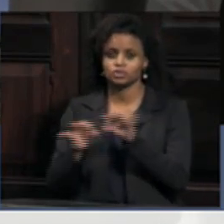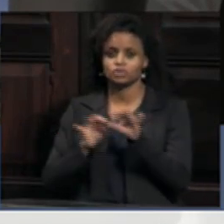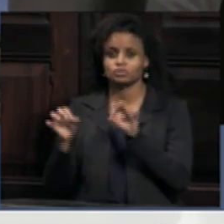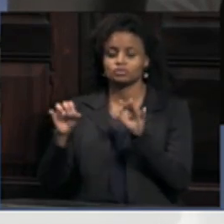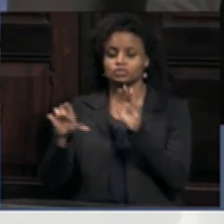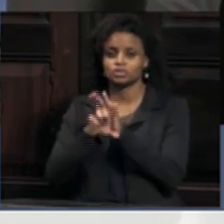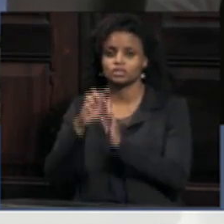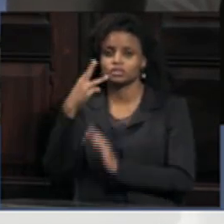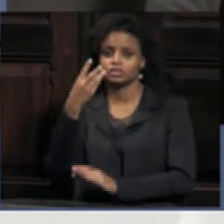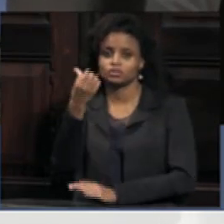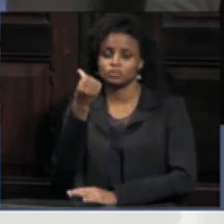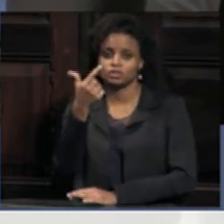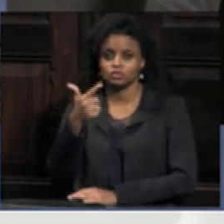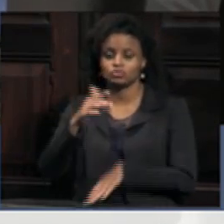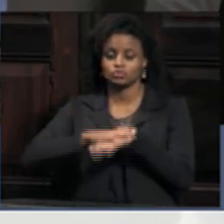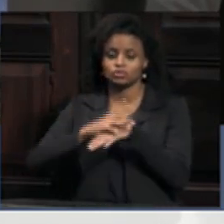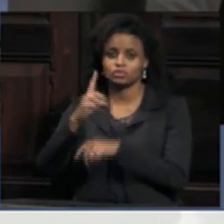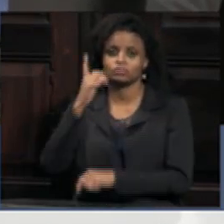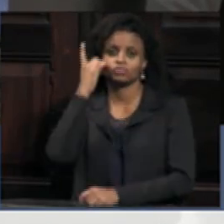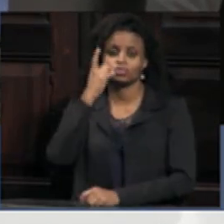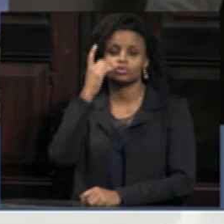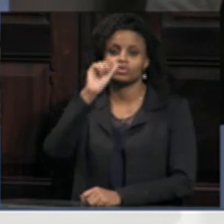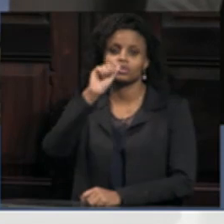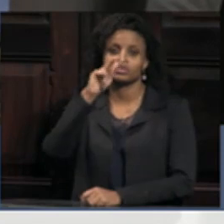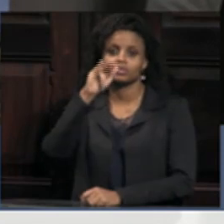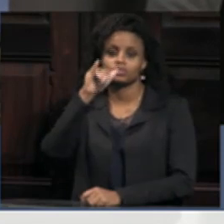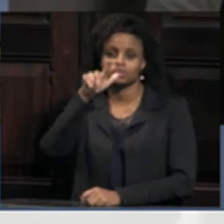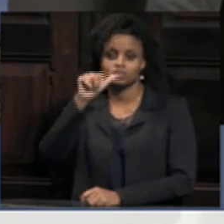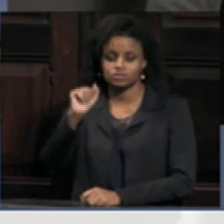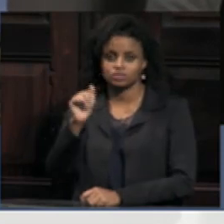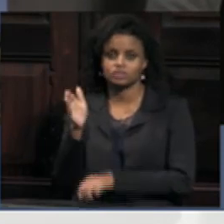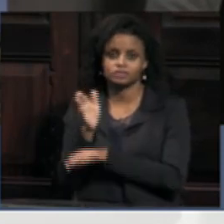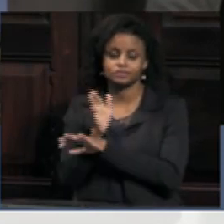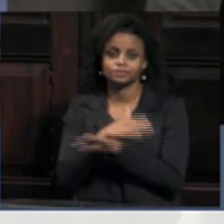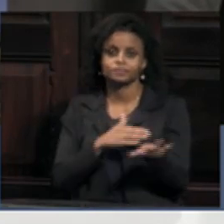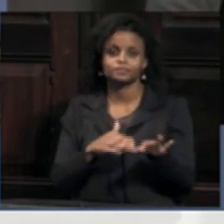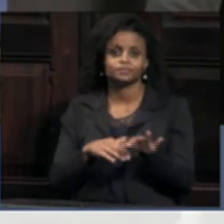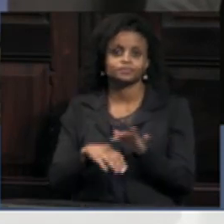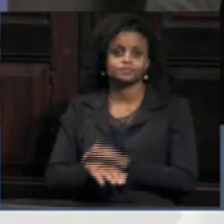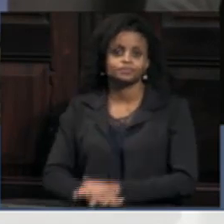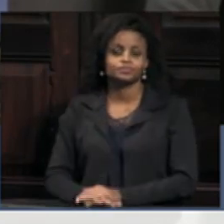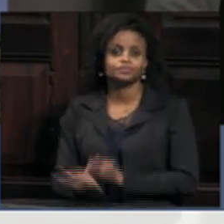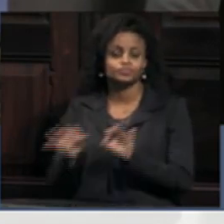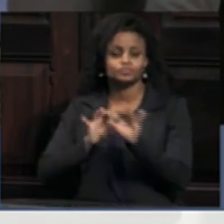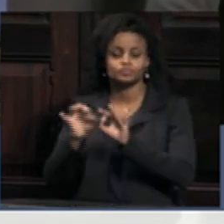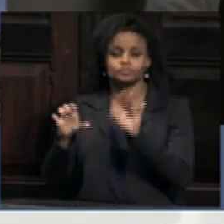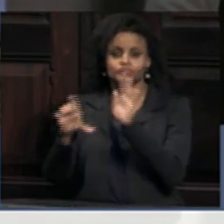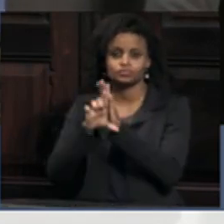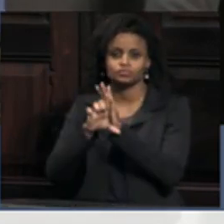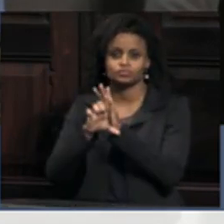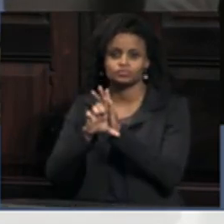632/2015, de autoria do deputado Átila Nunes. Veto total oposto ao projeto de lei